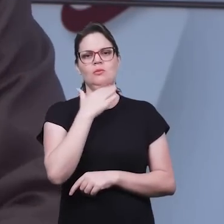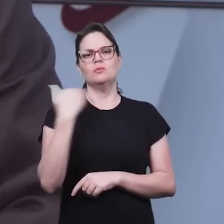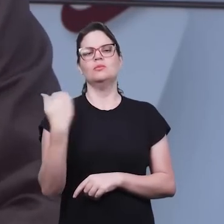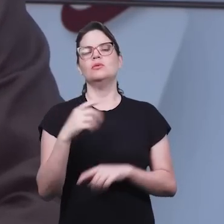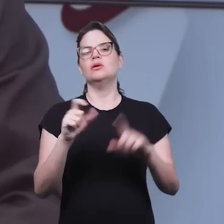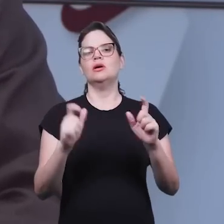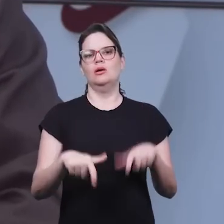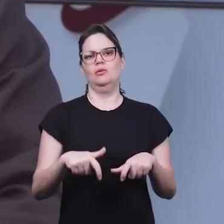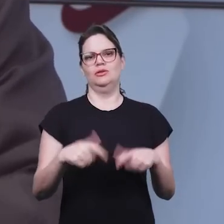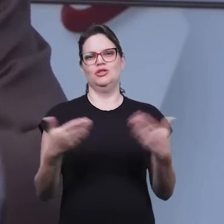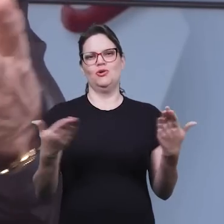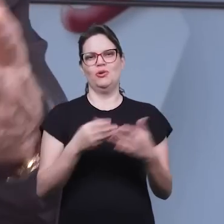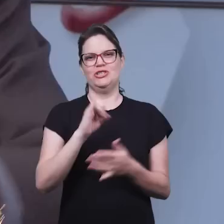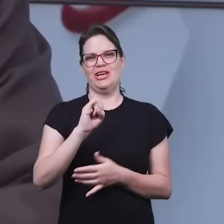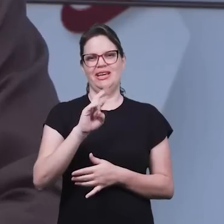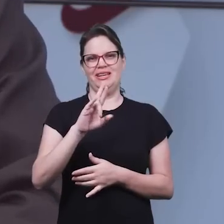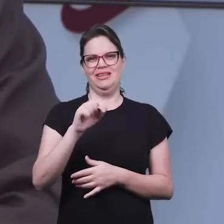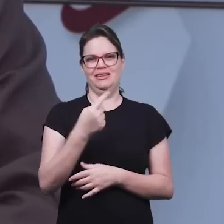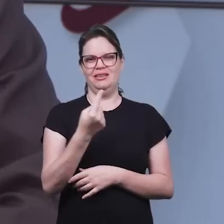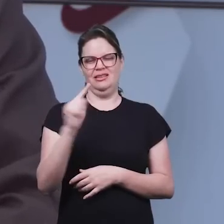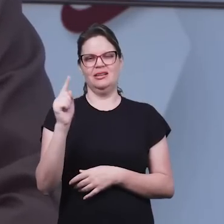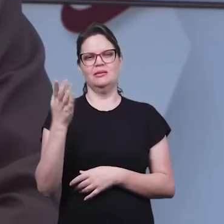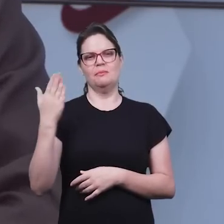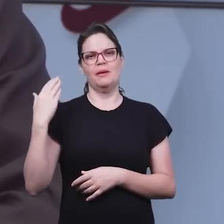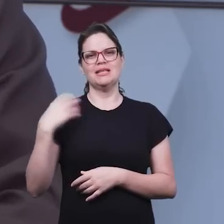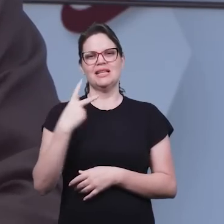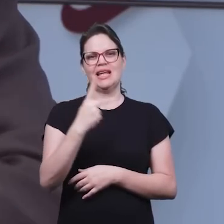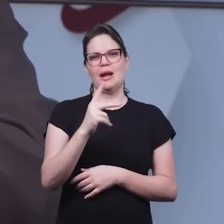do atual Irã, que era a Pérsia, né? Na